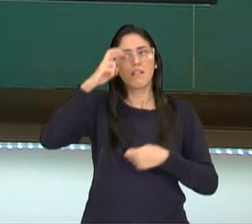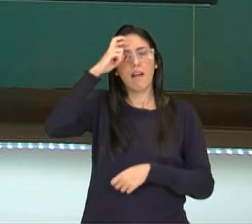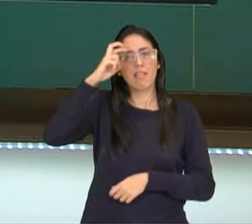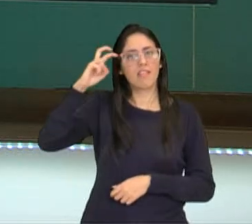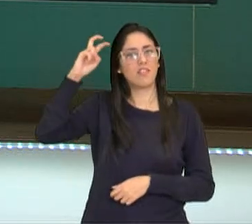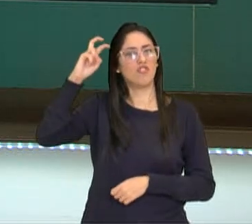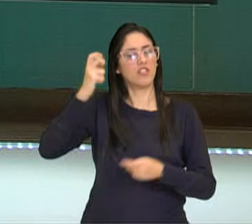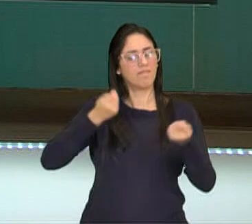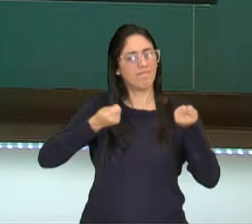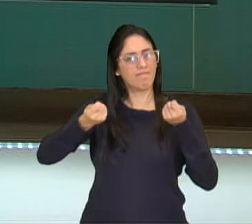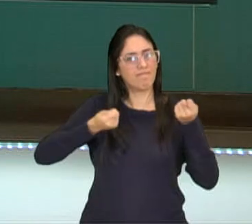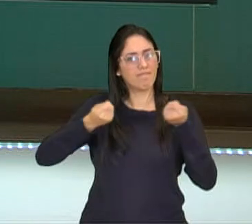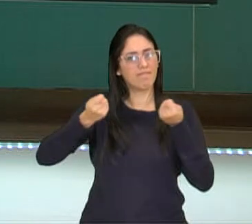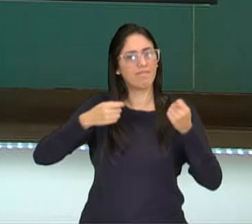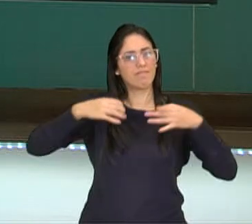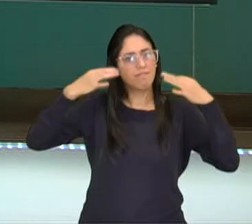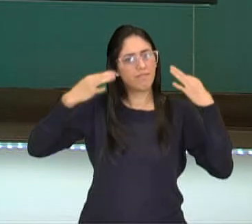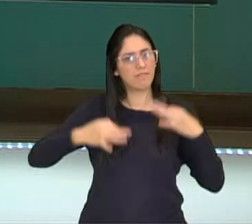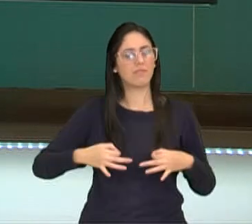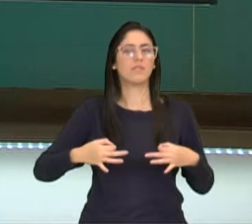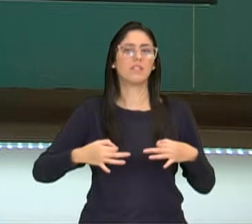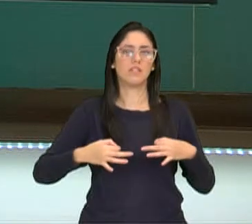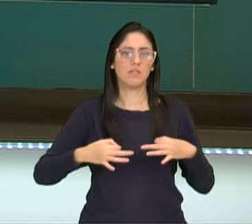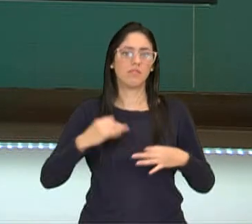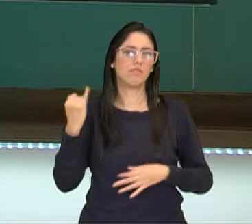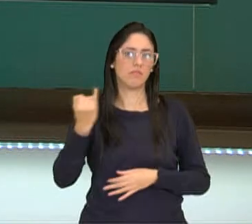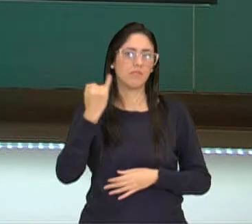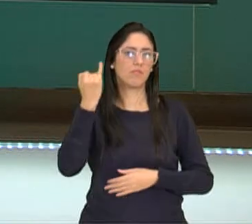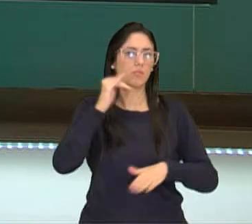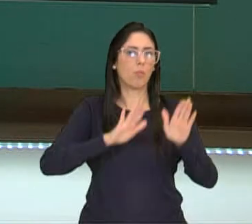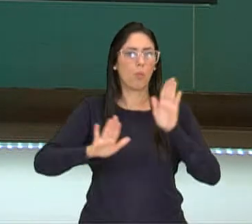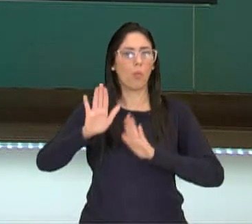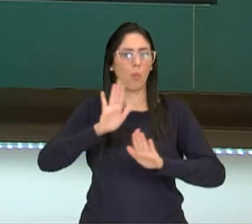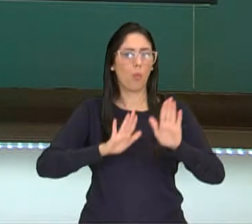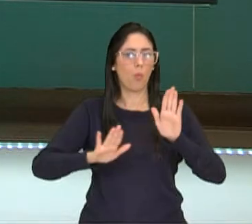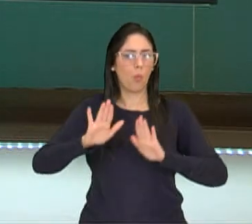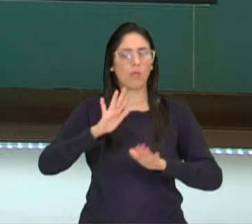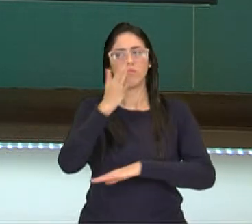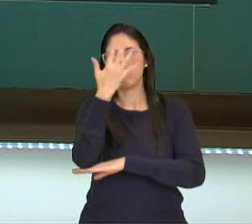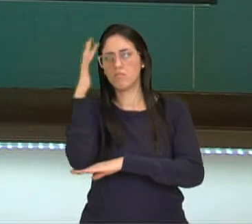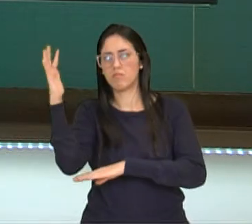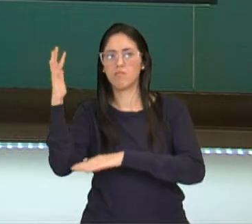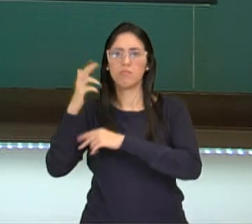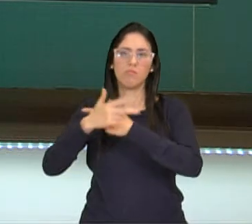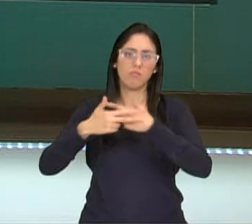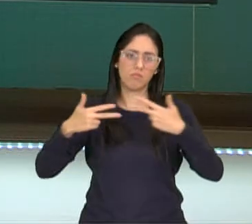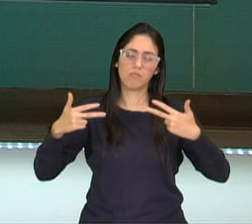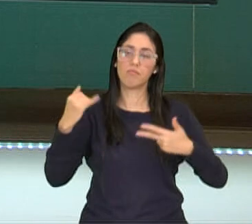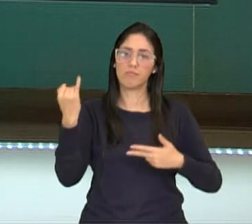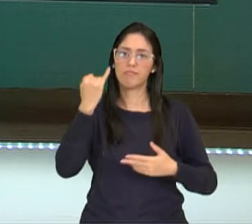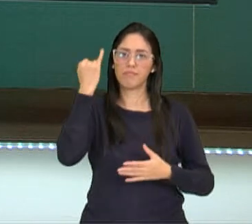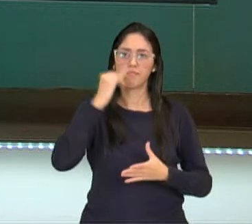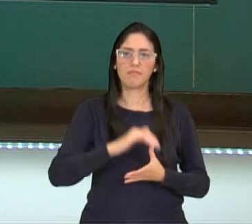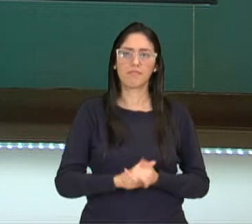consumir dentro de uma perspectiva até mesmo de cuidar do meio ambiente, que é extremamente